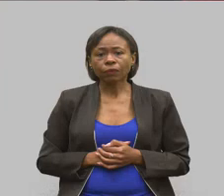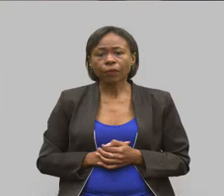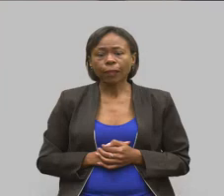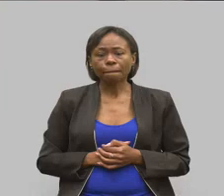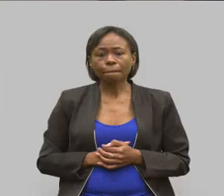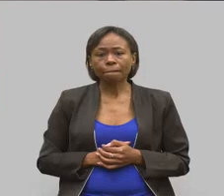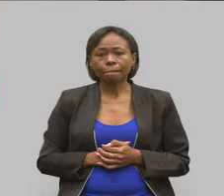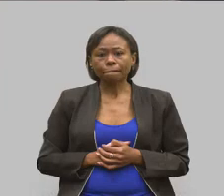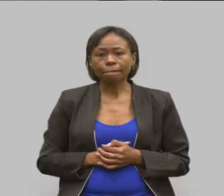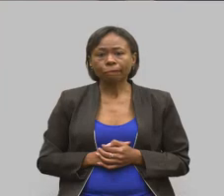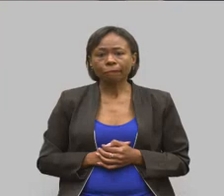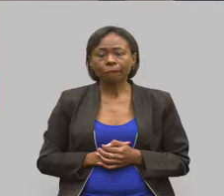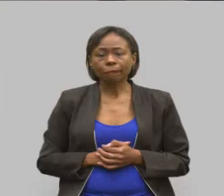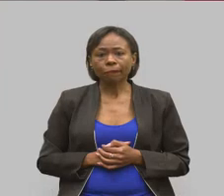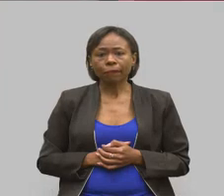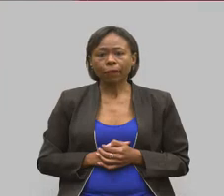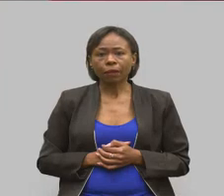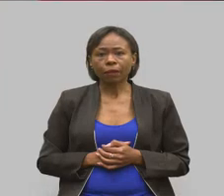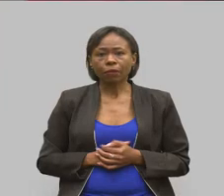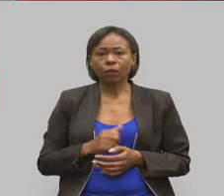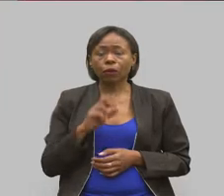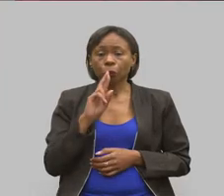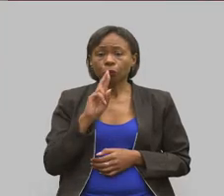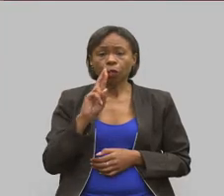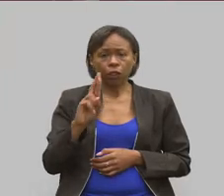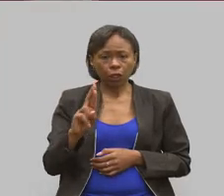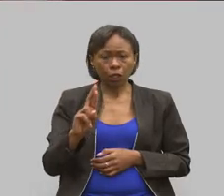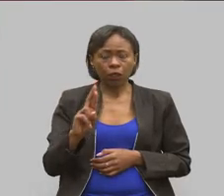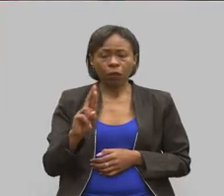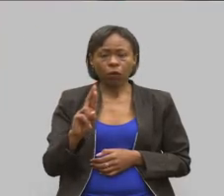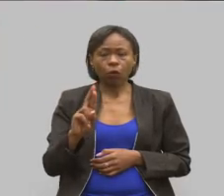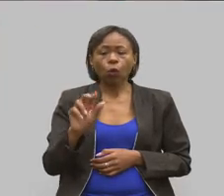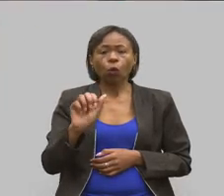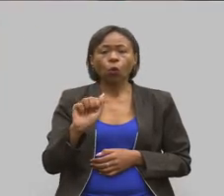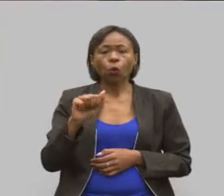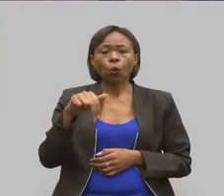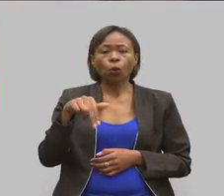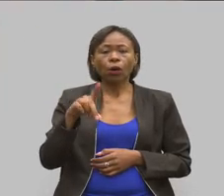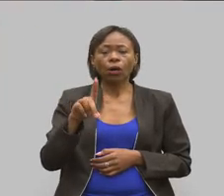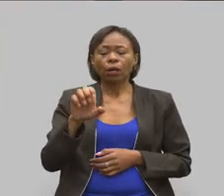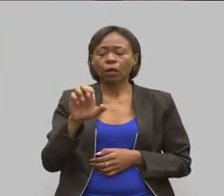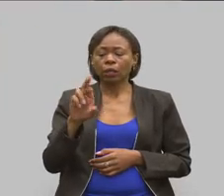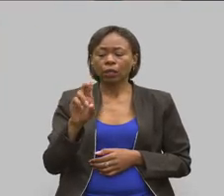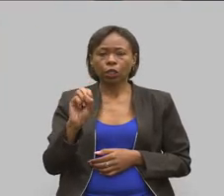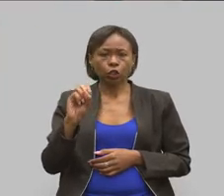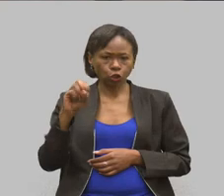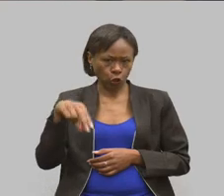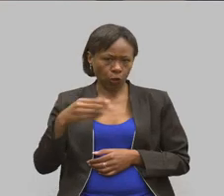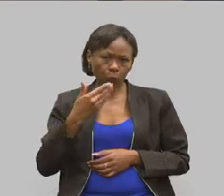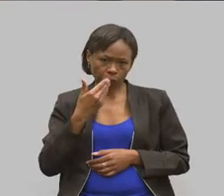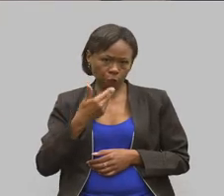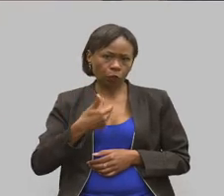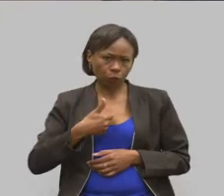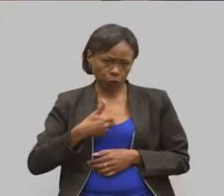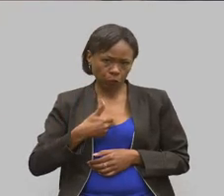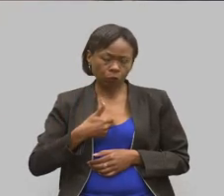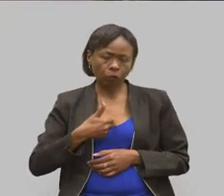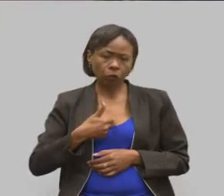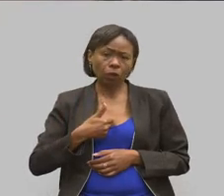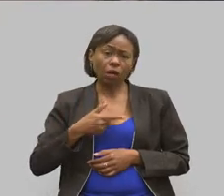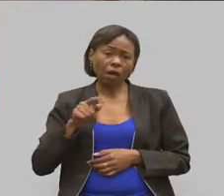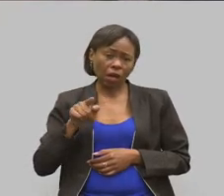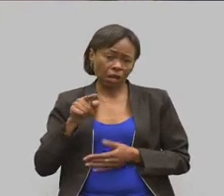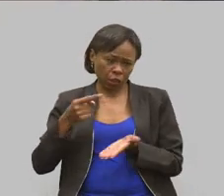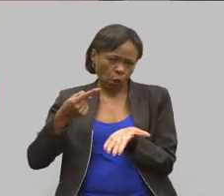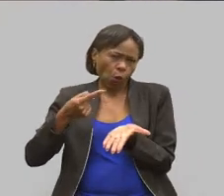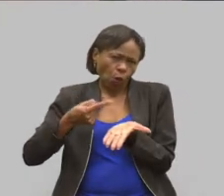atender o pedido do Anderson coelho que é o presidente do Crefito que função de um compromisso agora